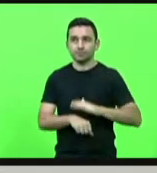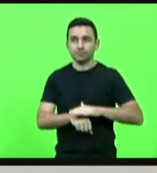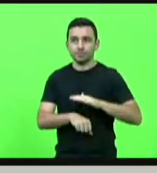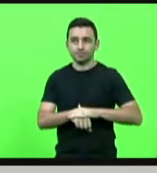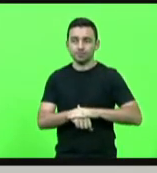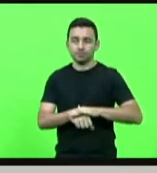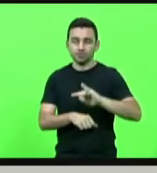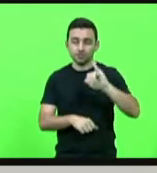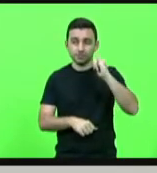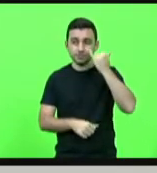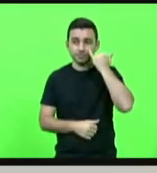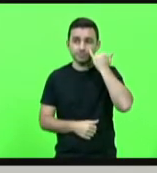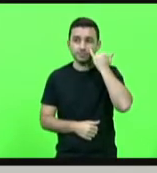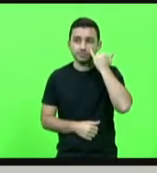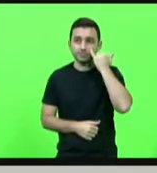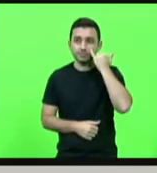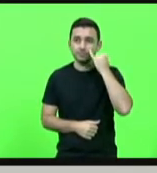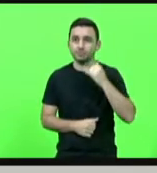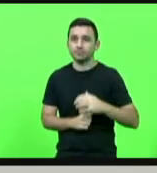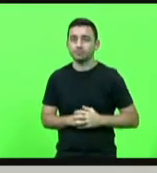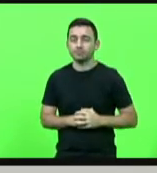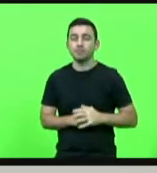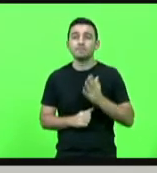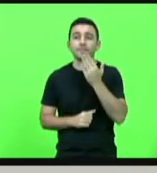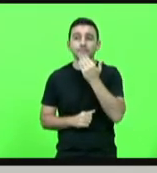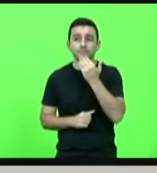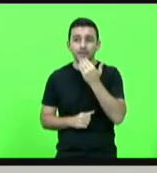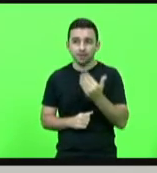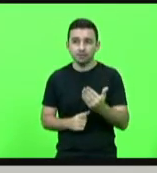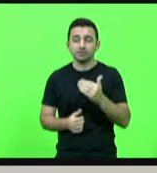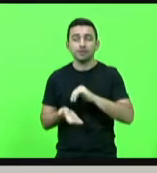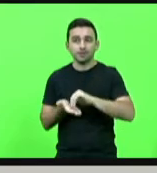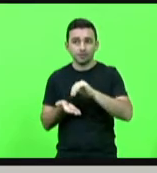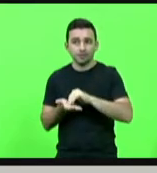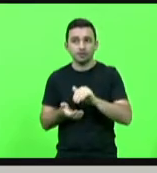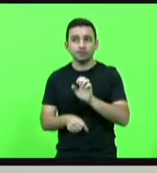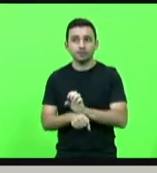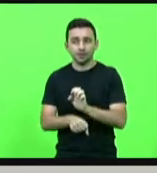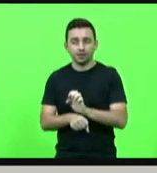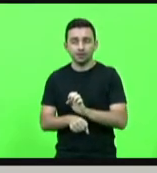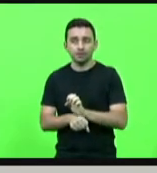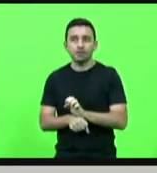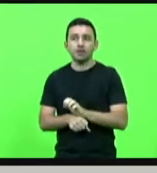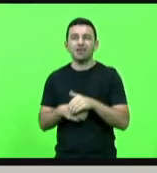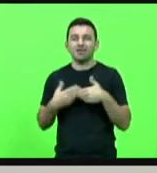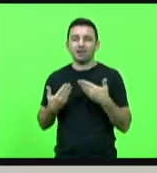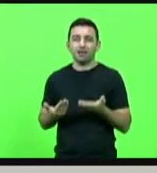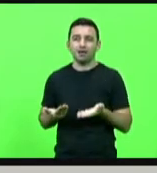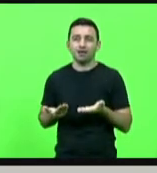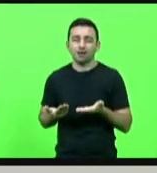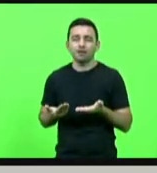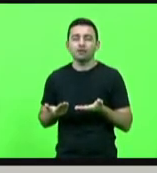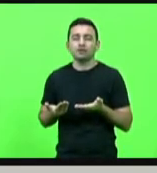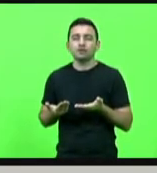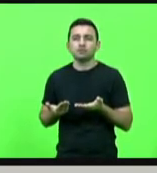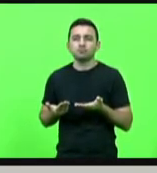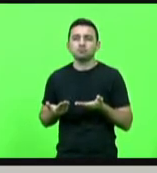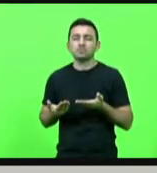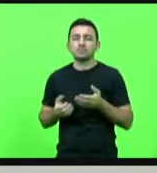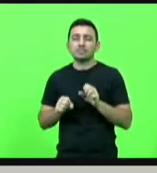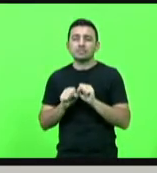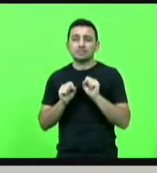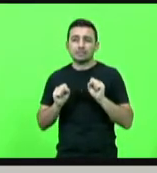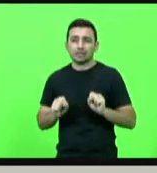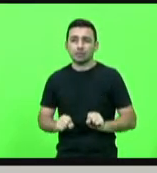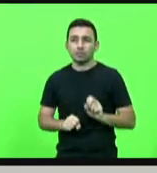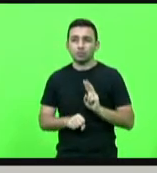Gessé Lopes, solicitando à Secretaria de Estado da Casa Civil informações acerca do sistema de proteção